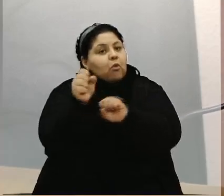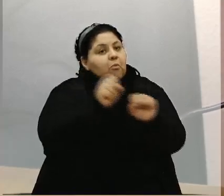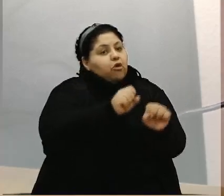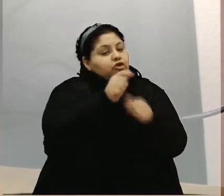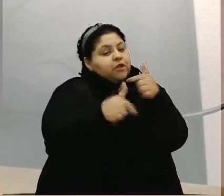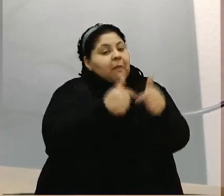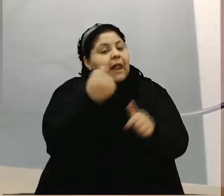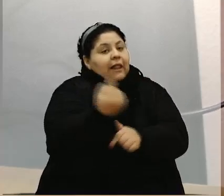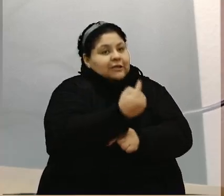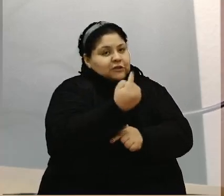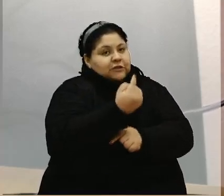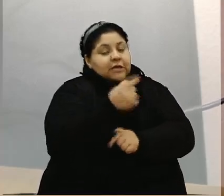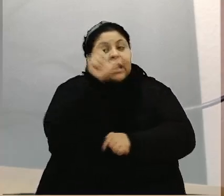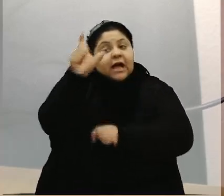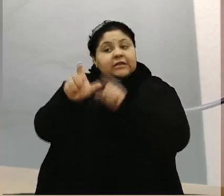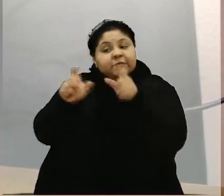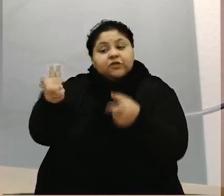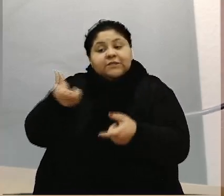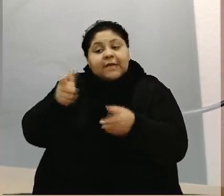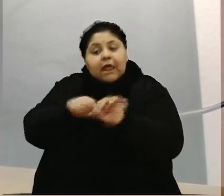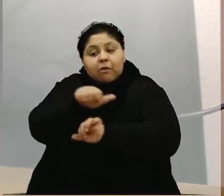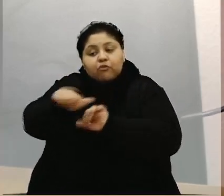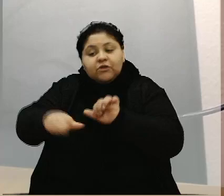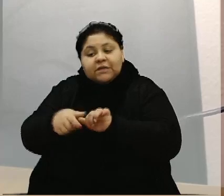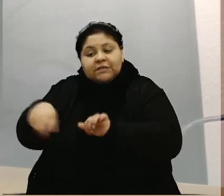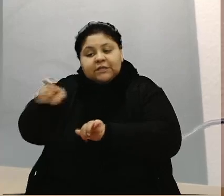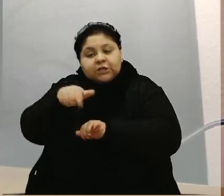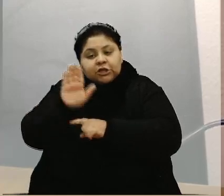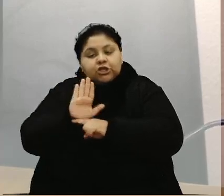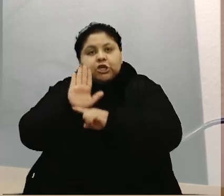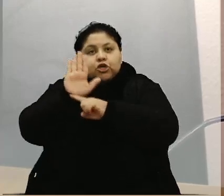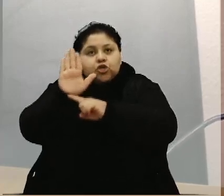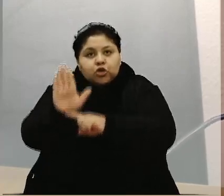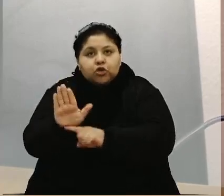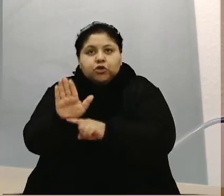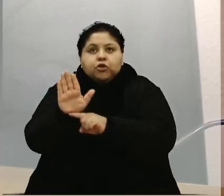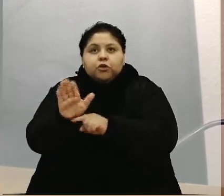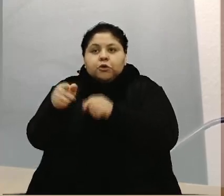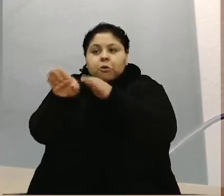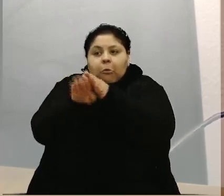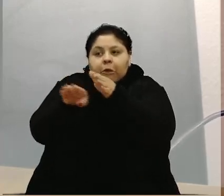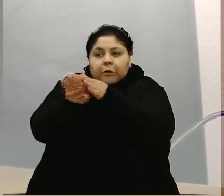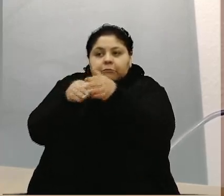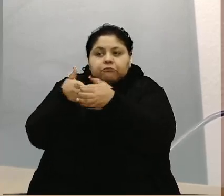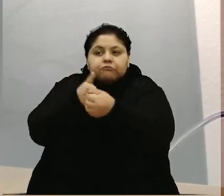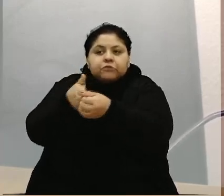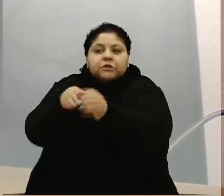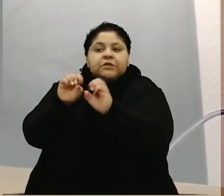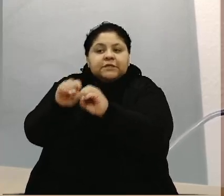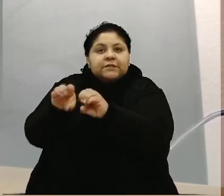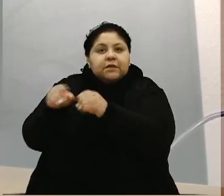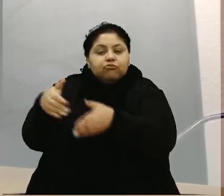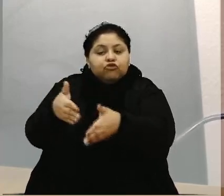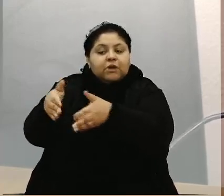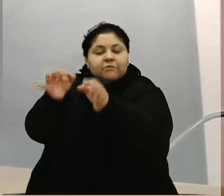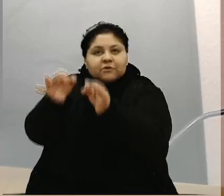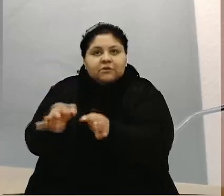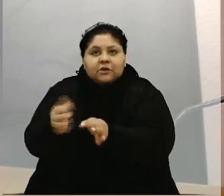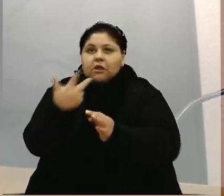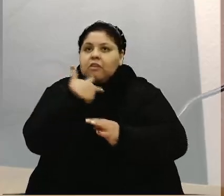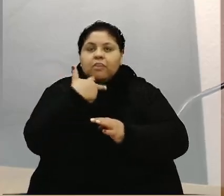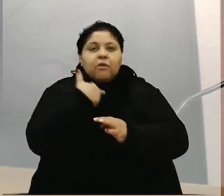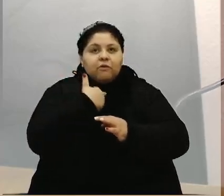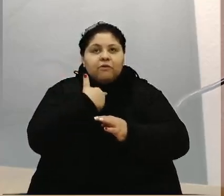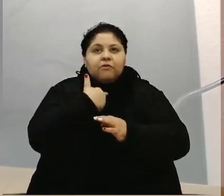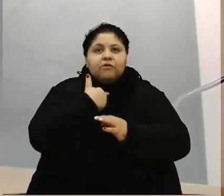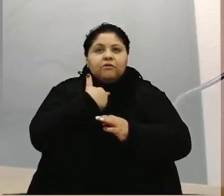mudança, a gente realmente investe, né? Auxiliamos, damos conselhos, damos orientações e ensinamos o caminho, né? Porque eu não posso trilhar, porque